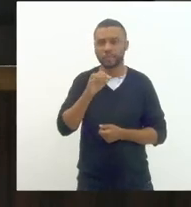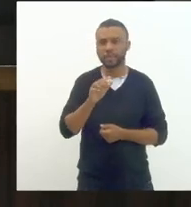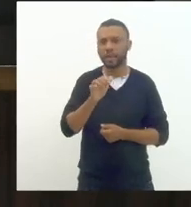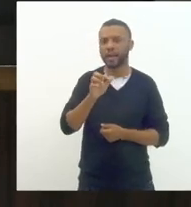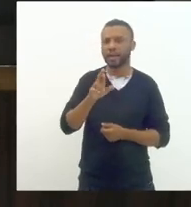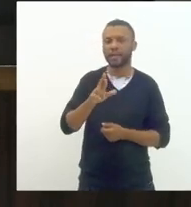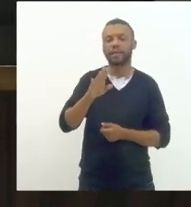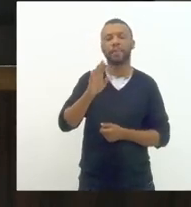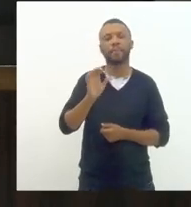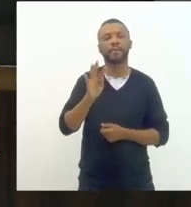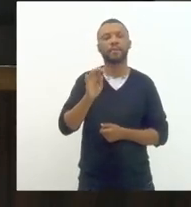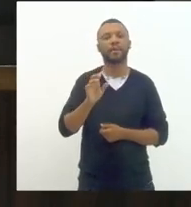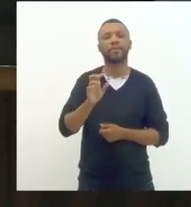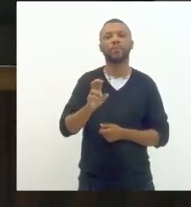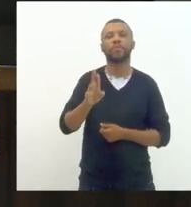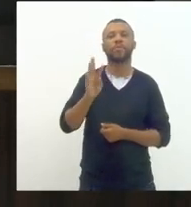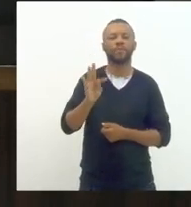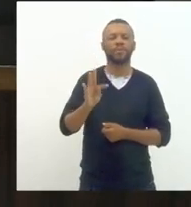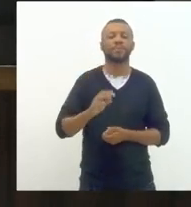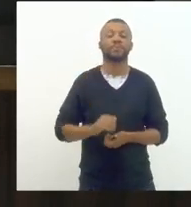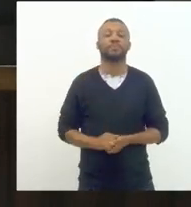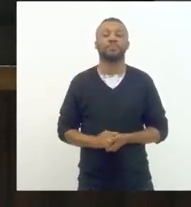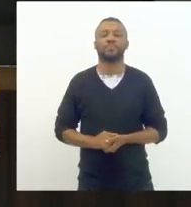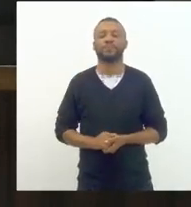Bittencourt. Deputado Jair